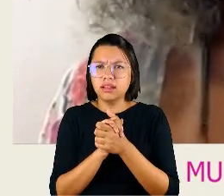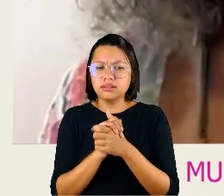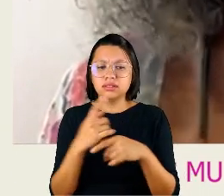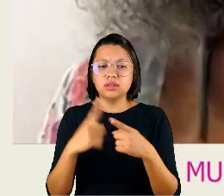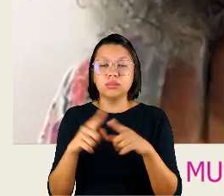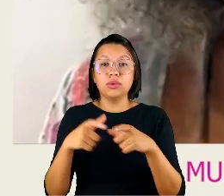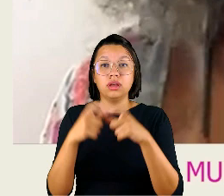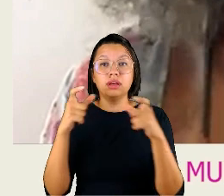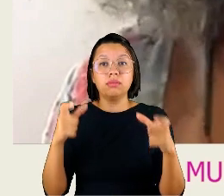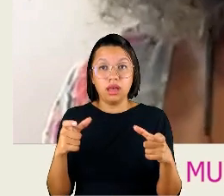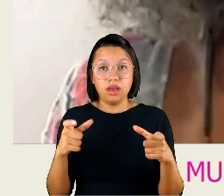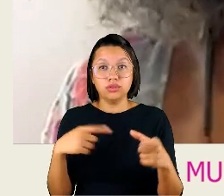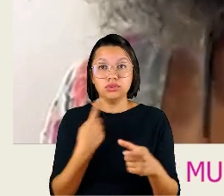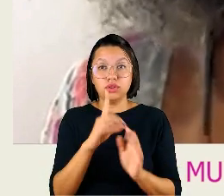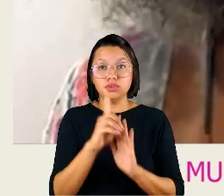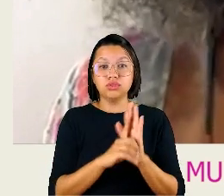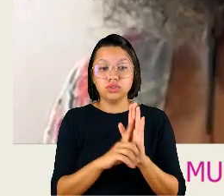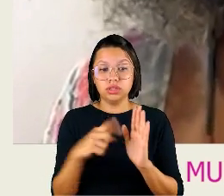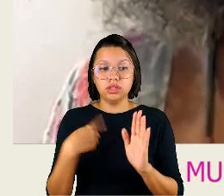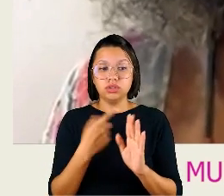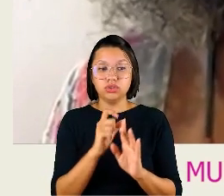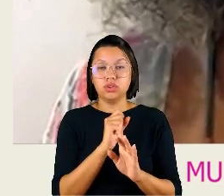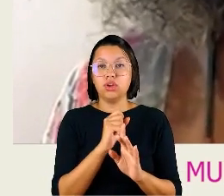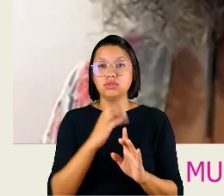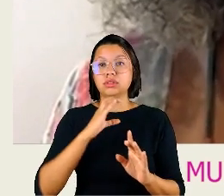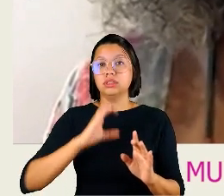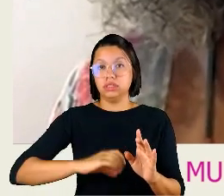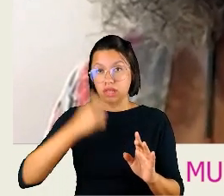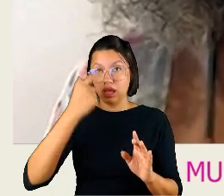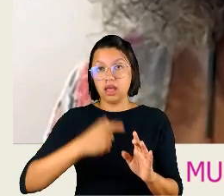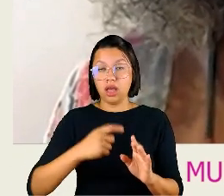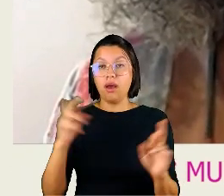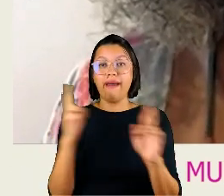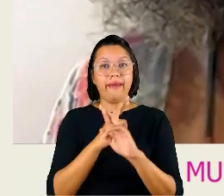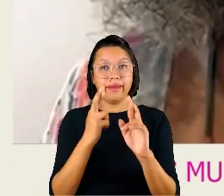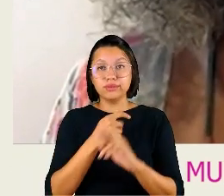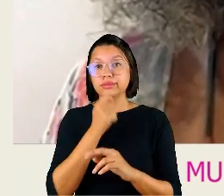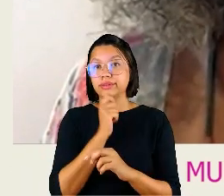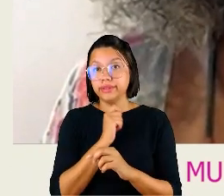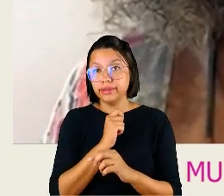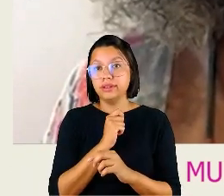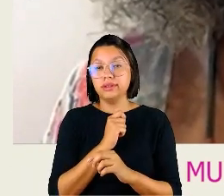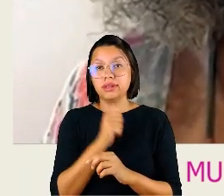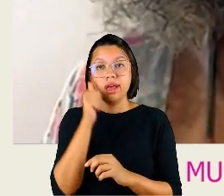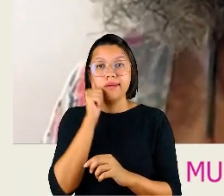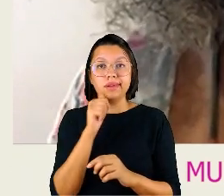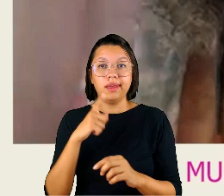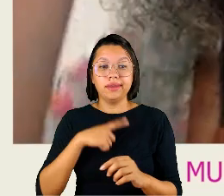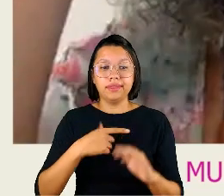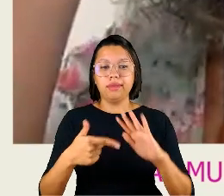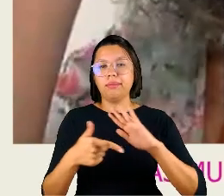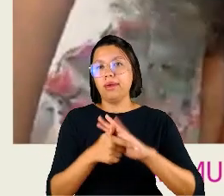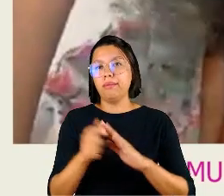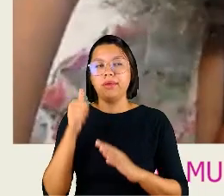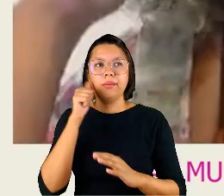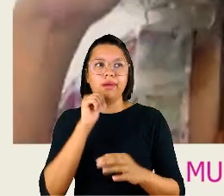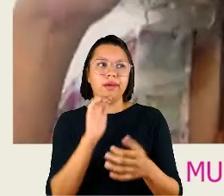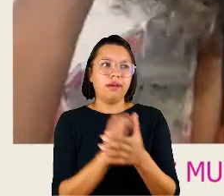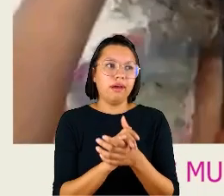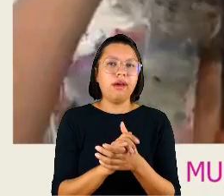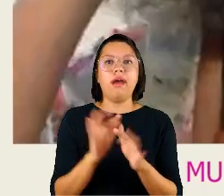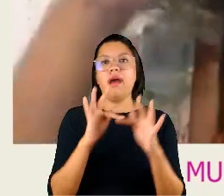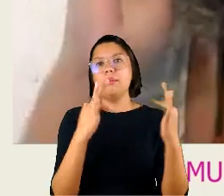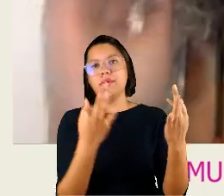maior parte dos nossos direitos e da nossa cidadania ainda é vinculada à mulher que tem o papel, à mulher casada, vinculada a